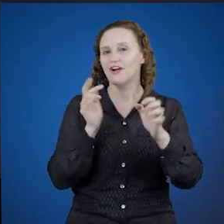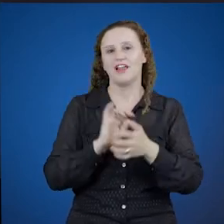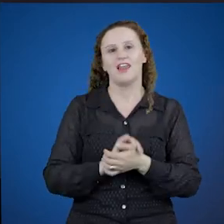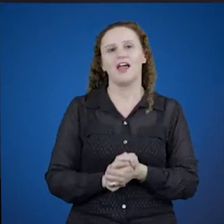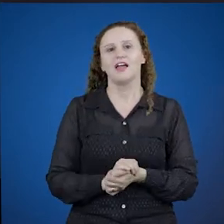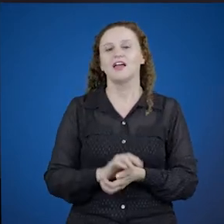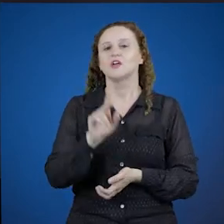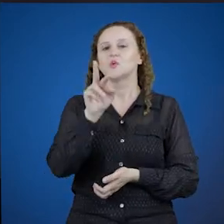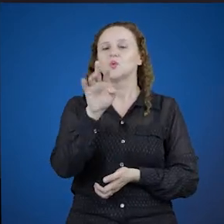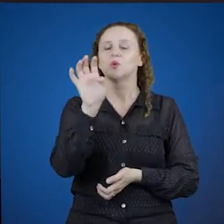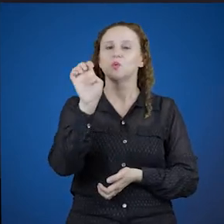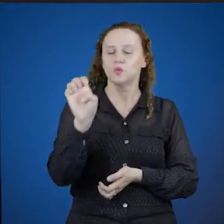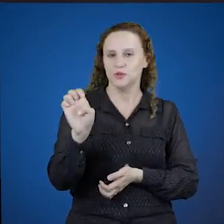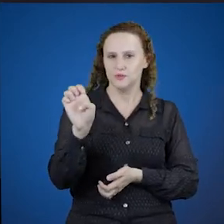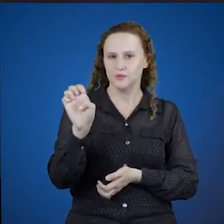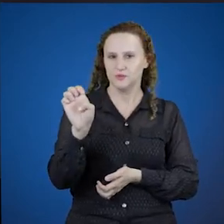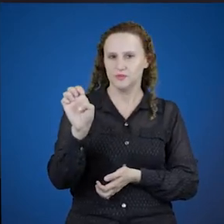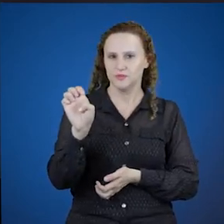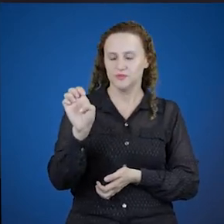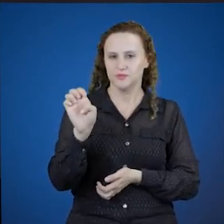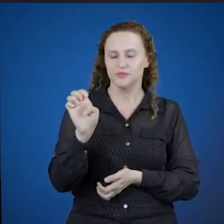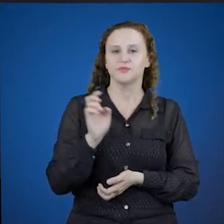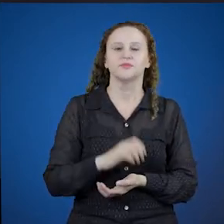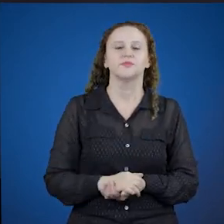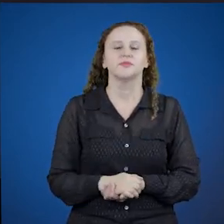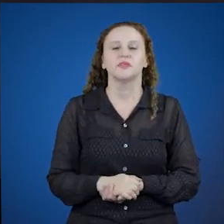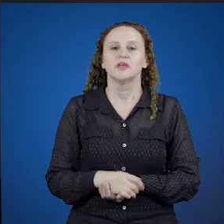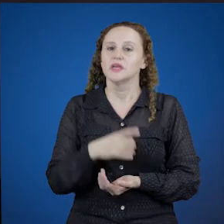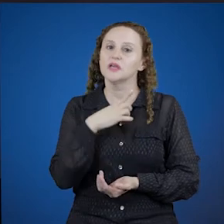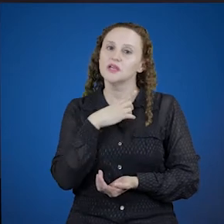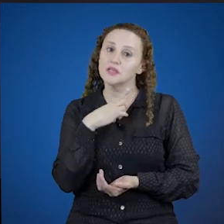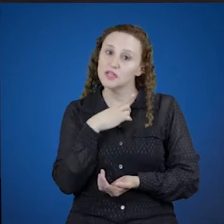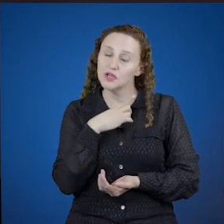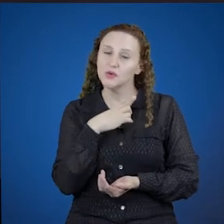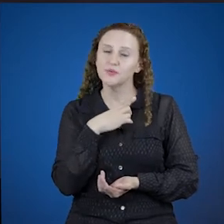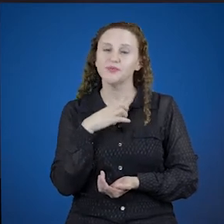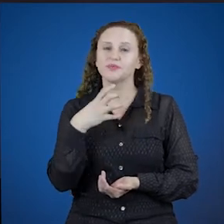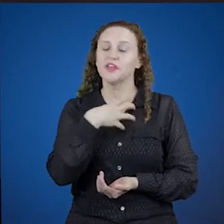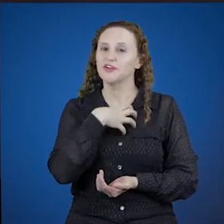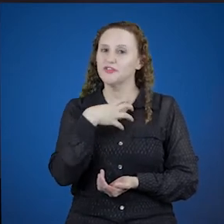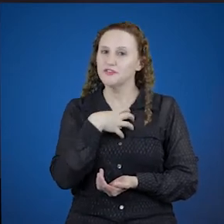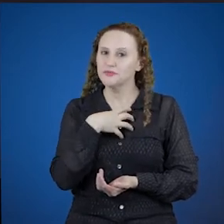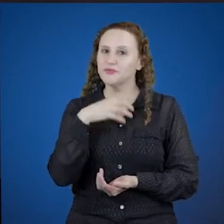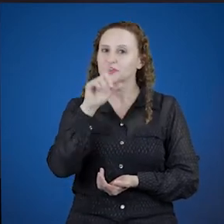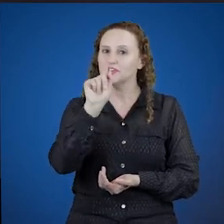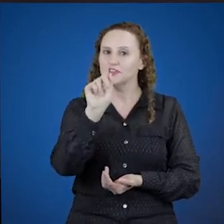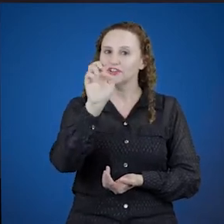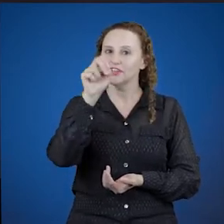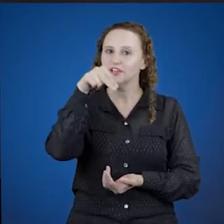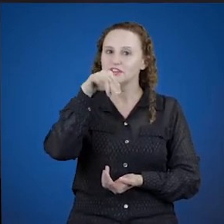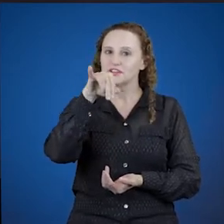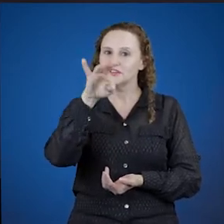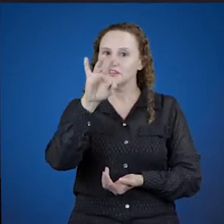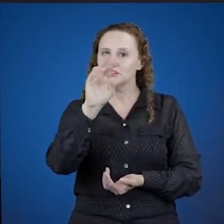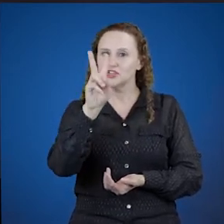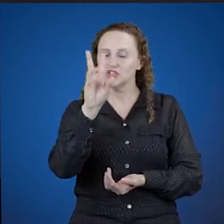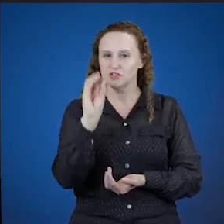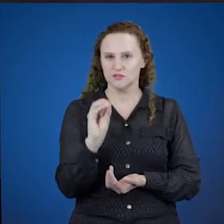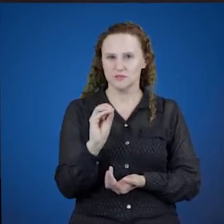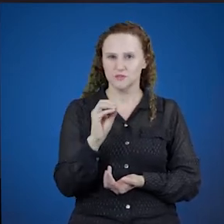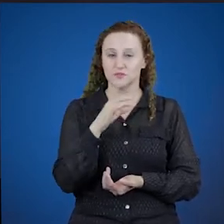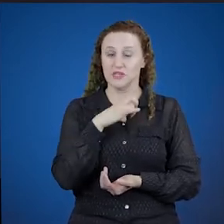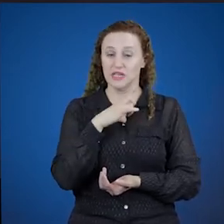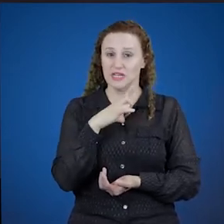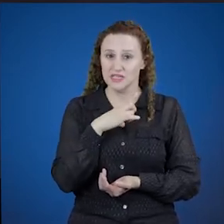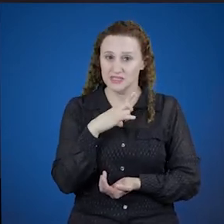se fosse um e Esther li tua forma do genitivo se eu quero dizer a estrela é bonita